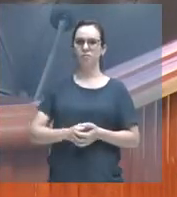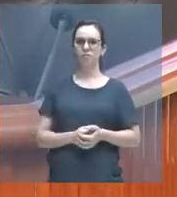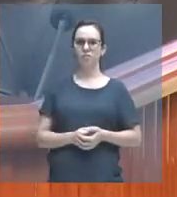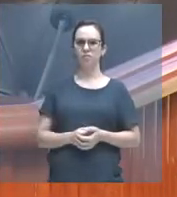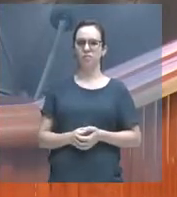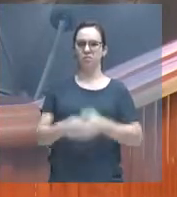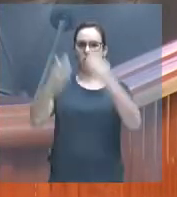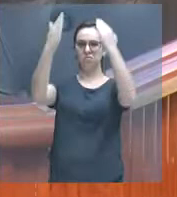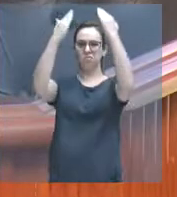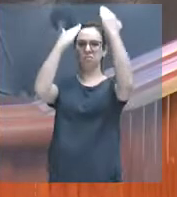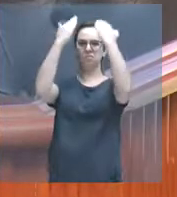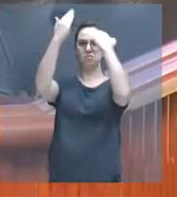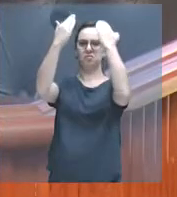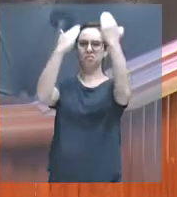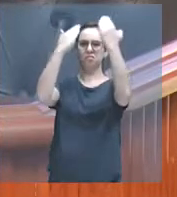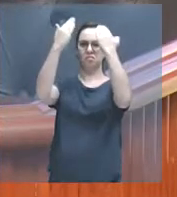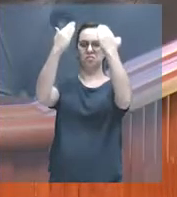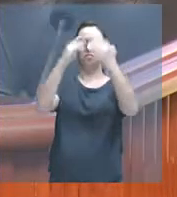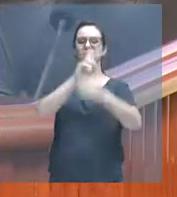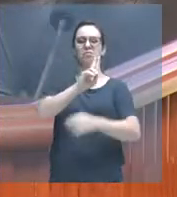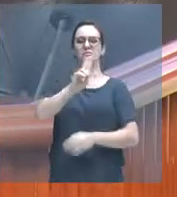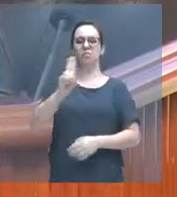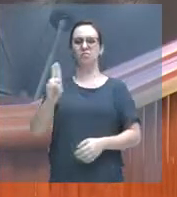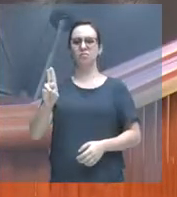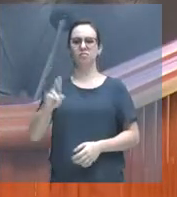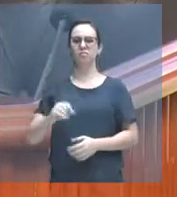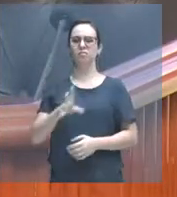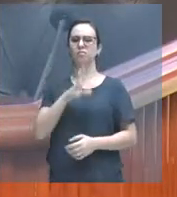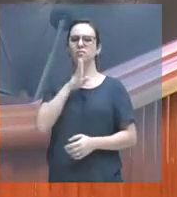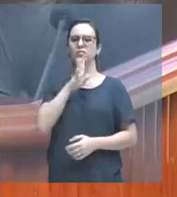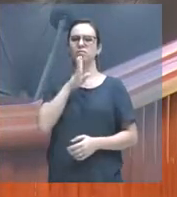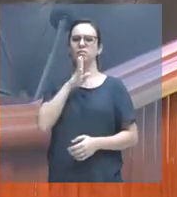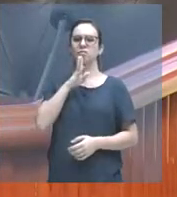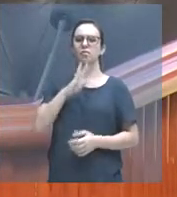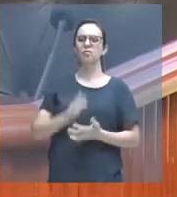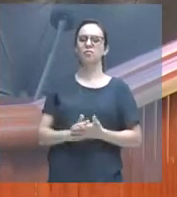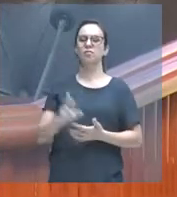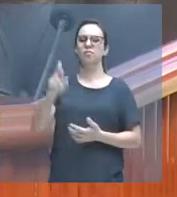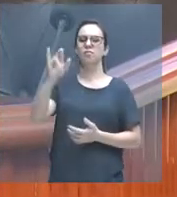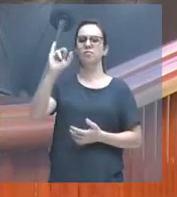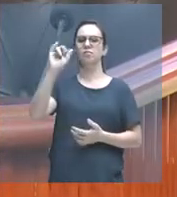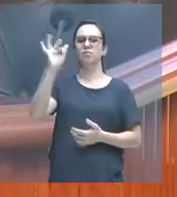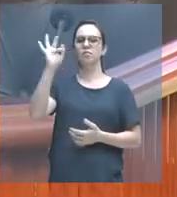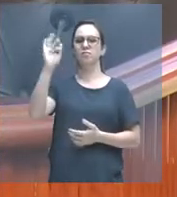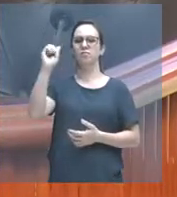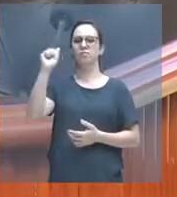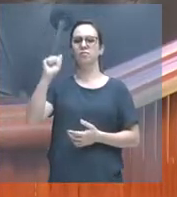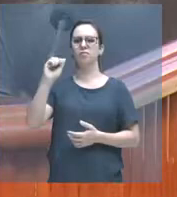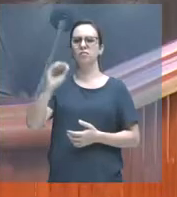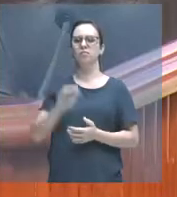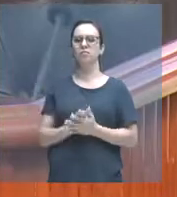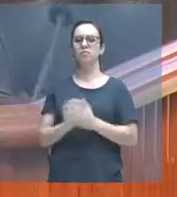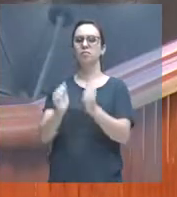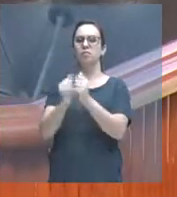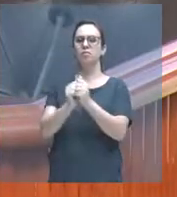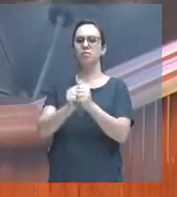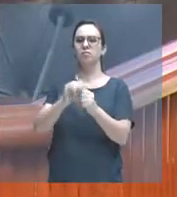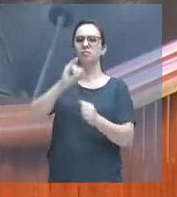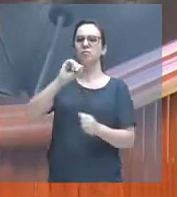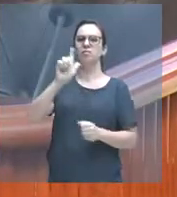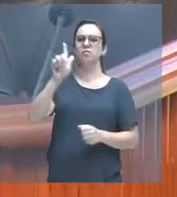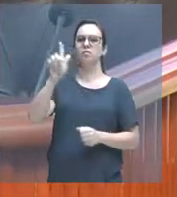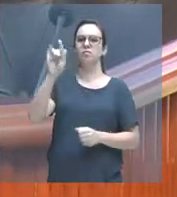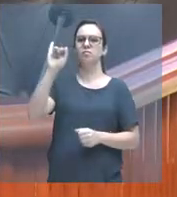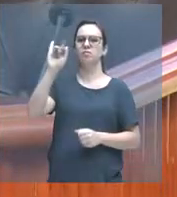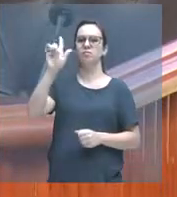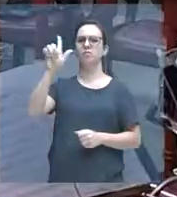Psicóloga renomada. Dona Rita e senhor Gilberto, também amigos do homenageado aqui